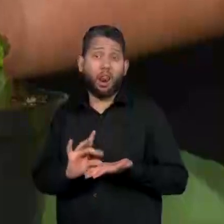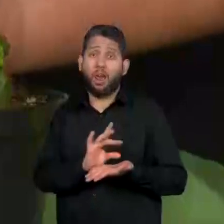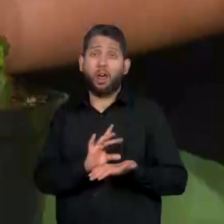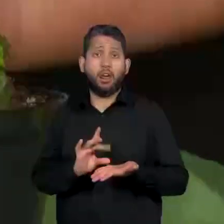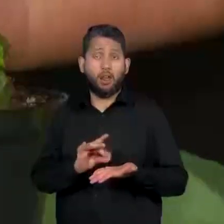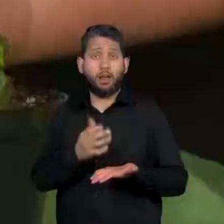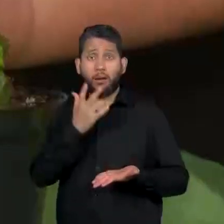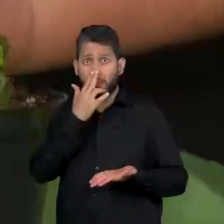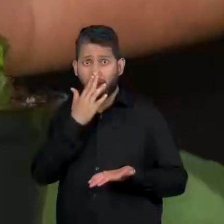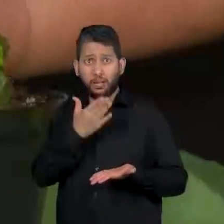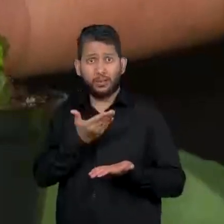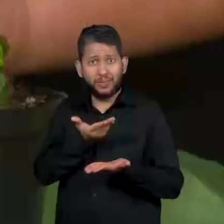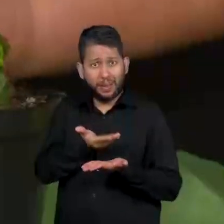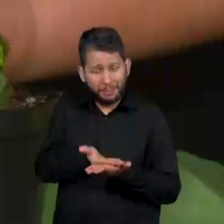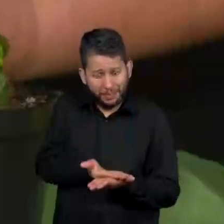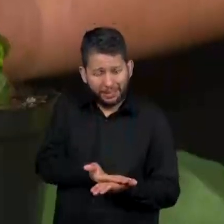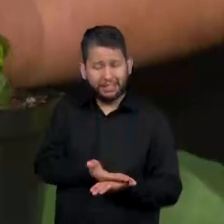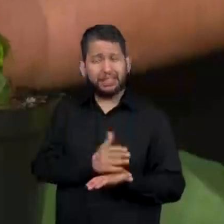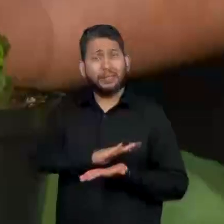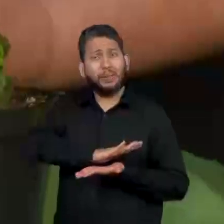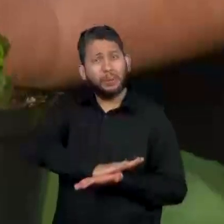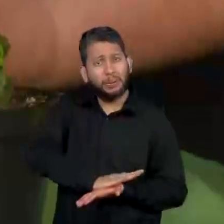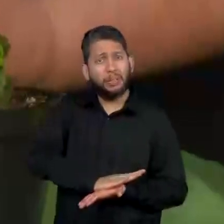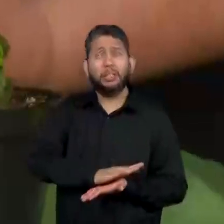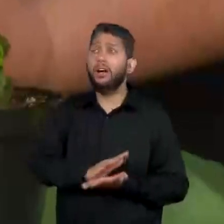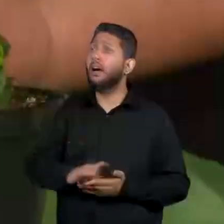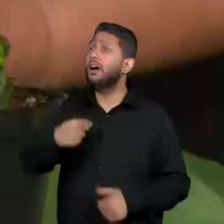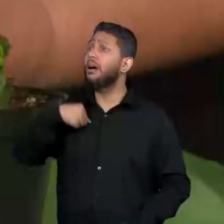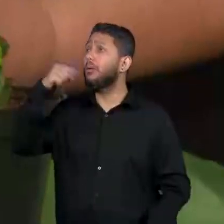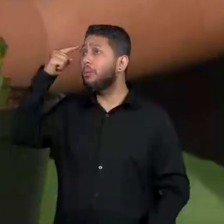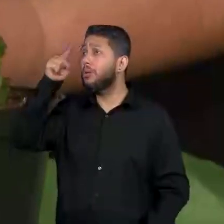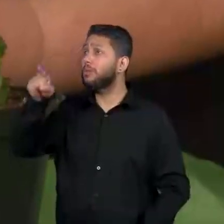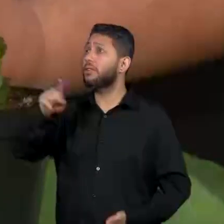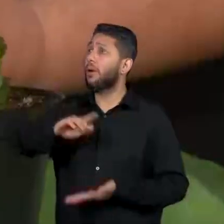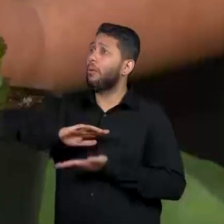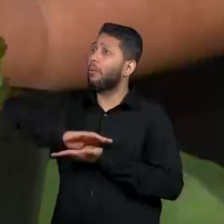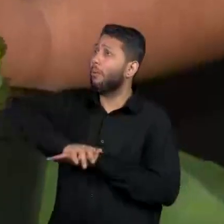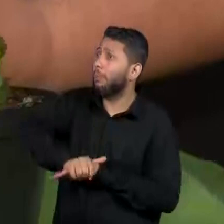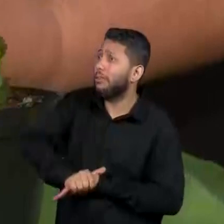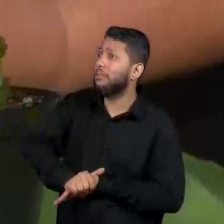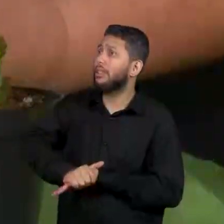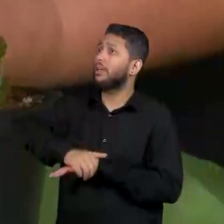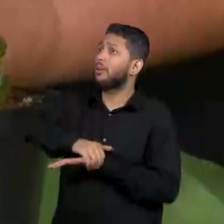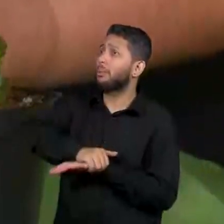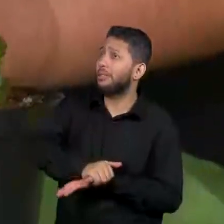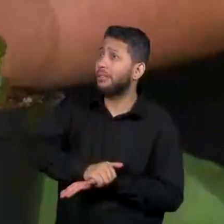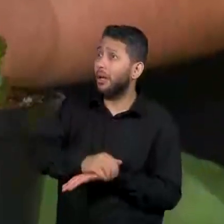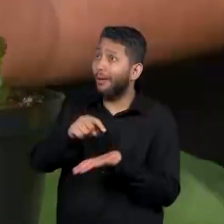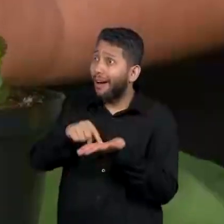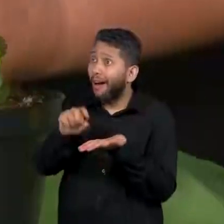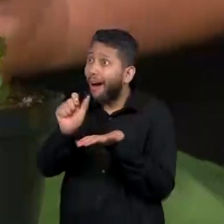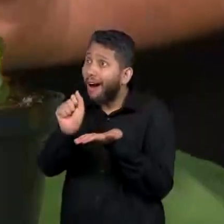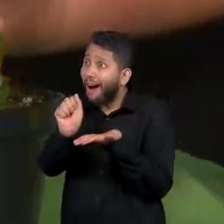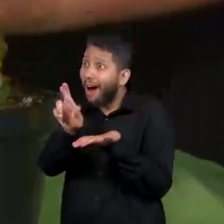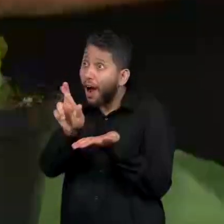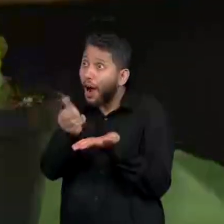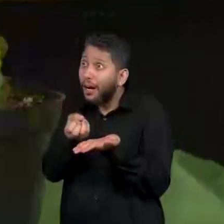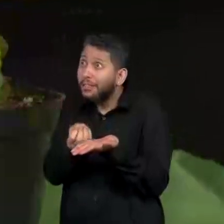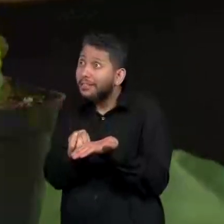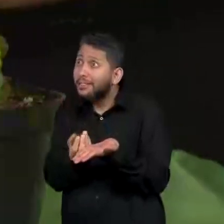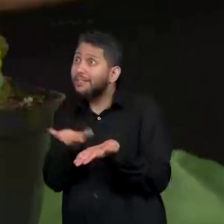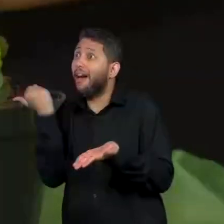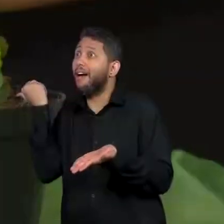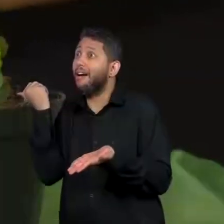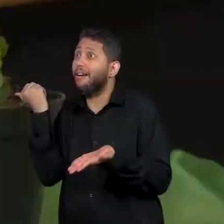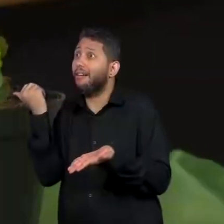conforme você vai aí apertando, compactando bem... Ai, sabe o que eu penso? Você vai compactando e vai tirando o ar da terra, professora. É isso